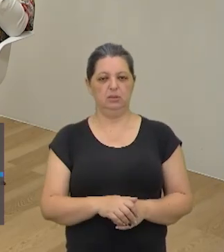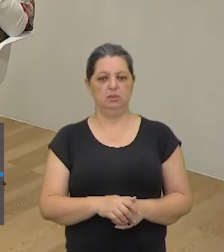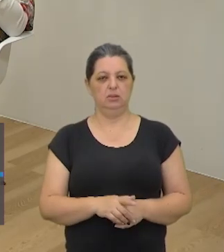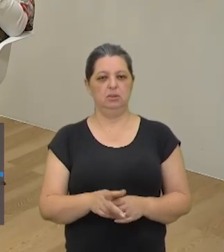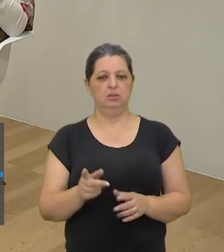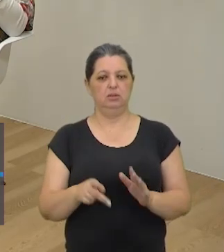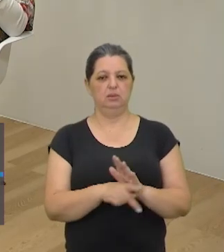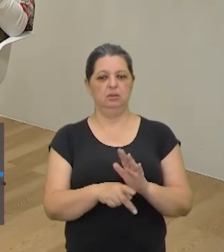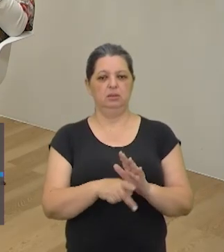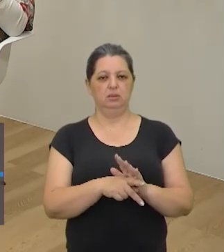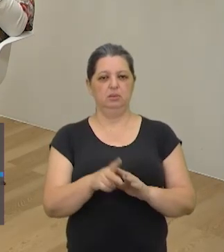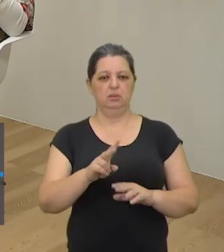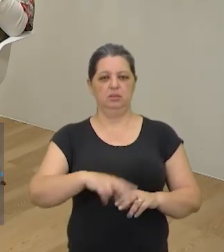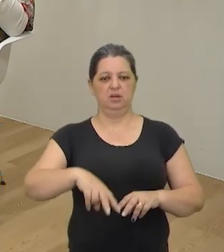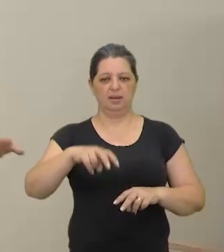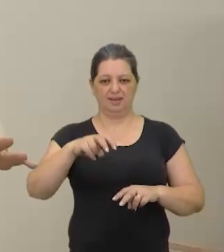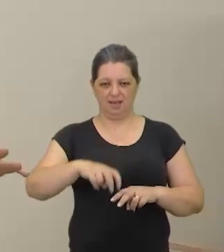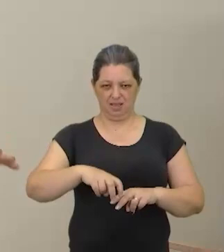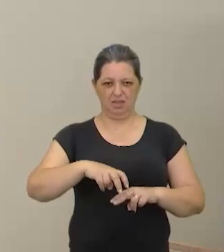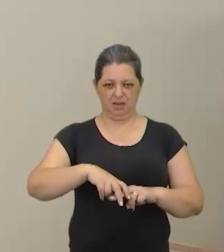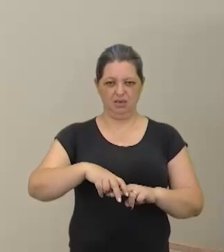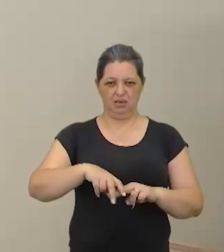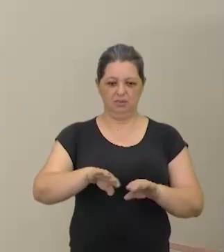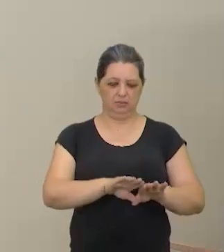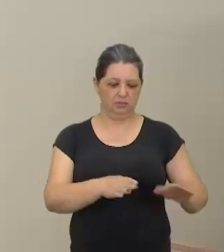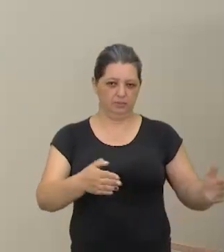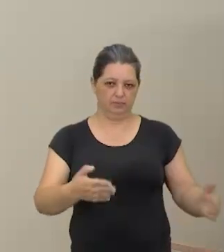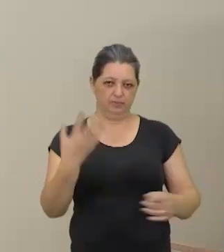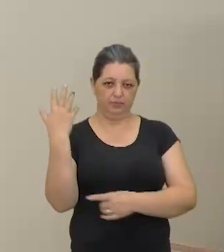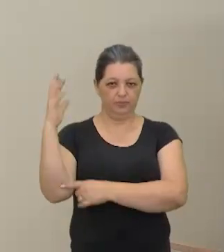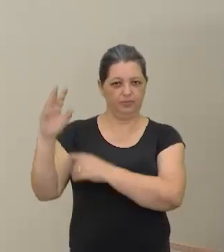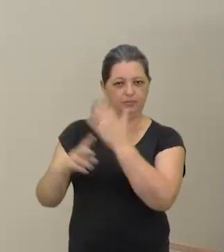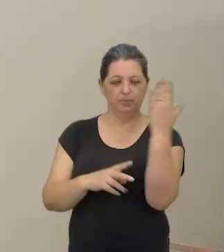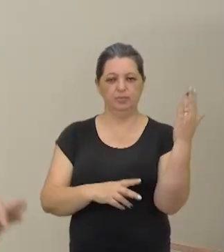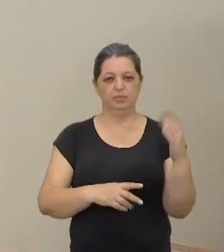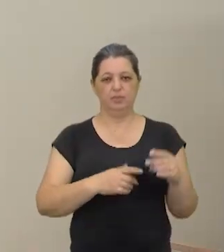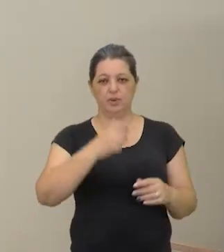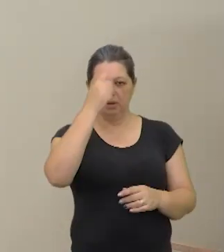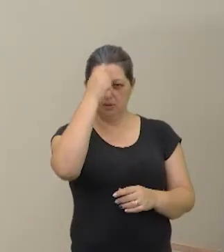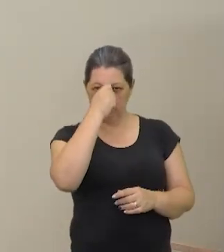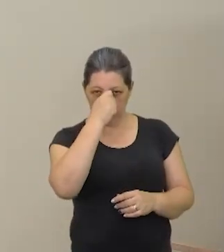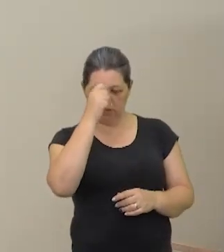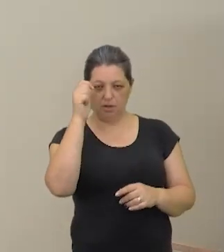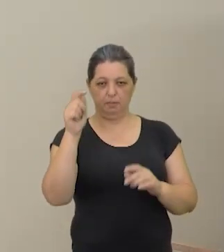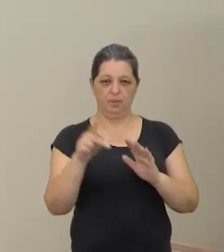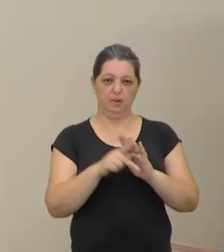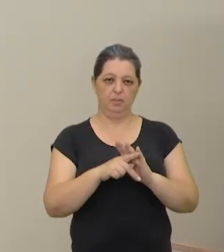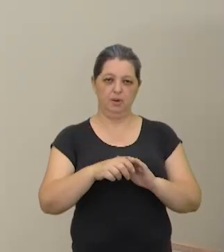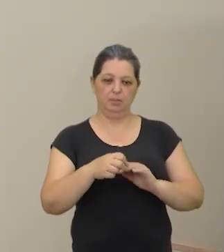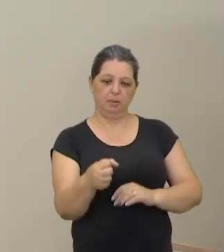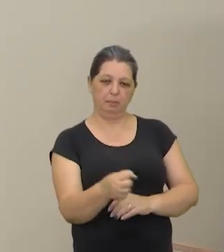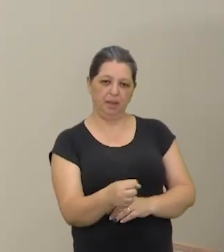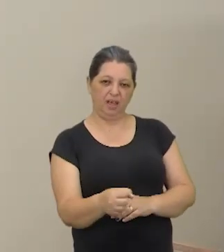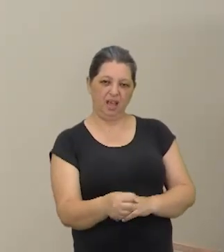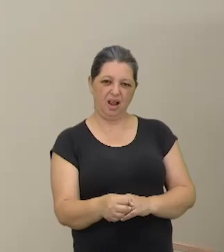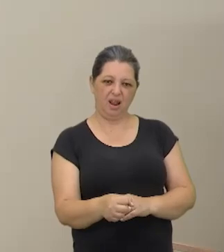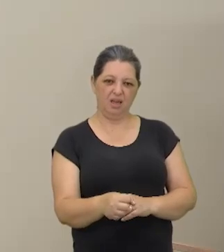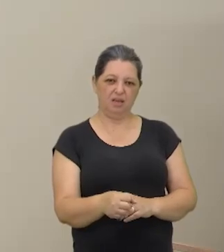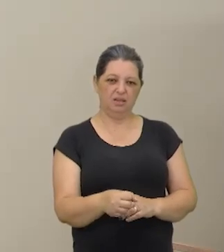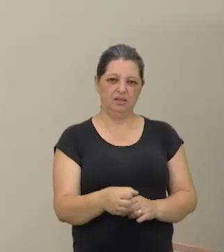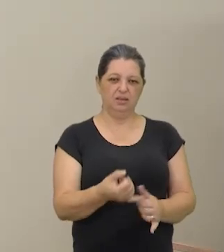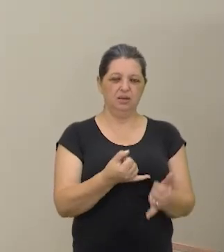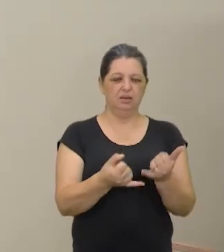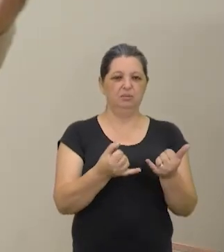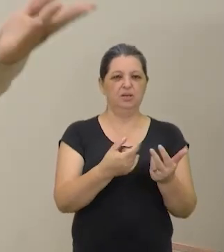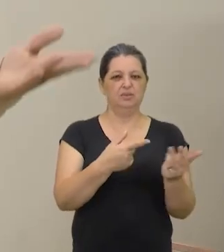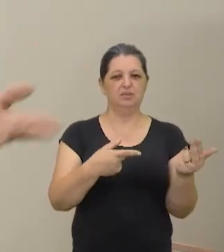Era uma cadeira de um banquinho de praça com um chapéu e uma bengala de bronze. Aquela coisa assim nostálgica,